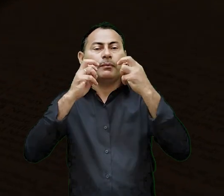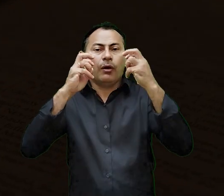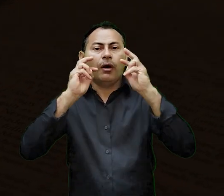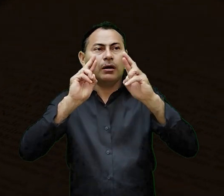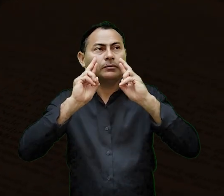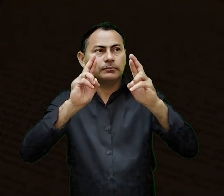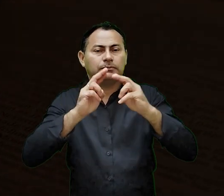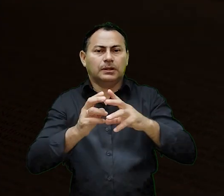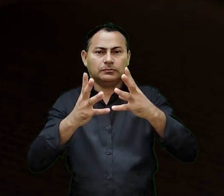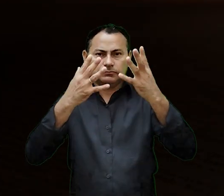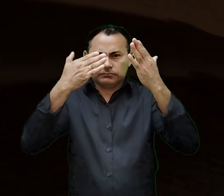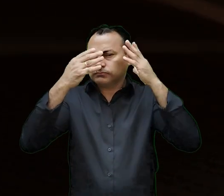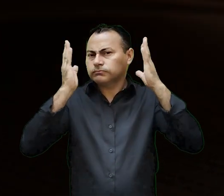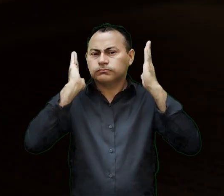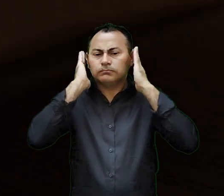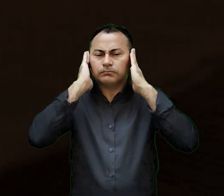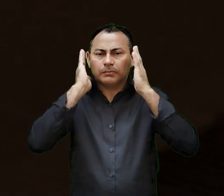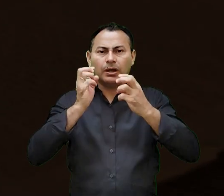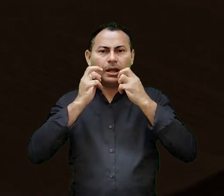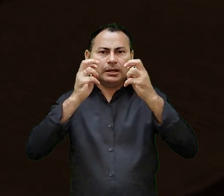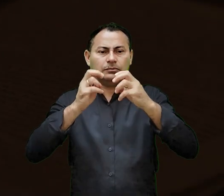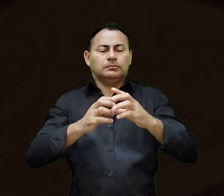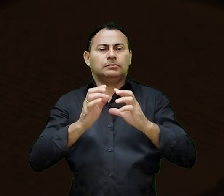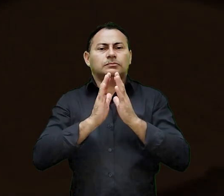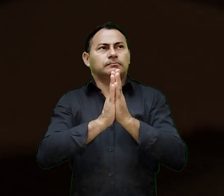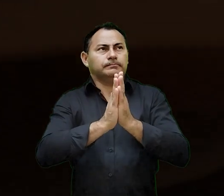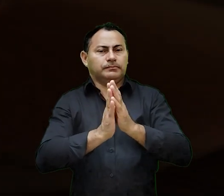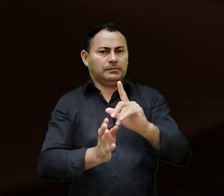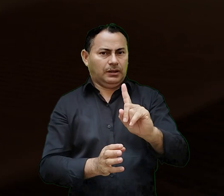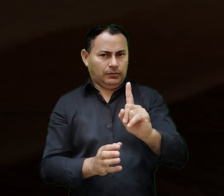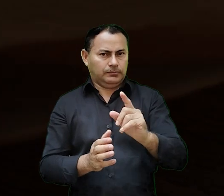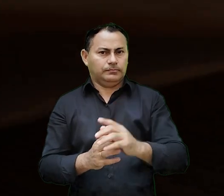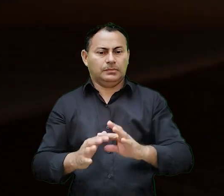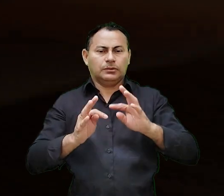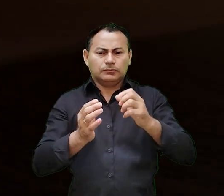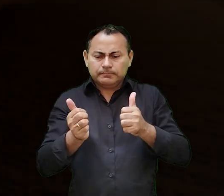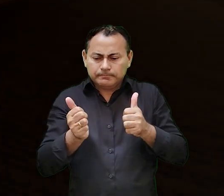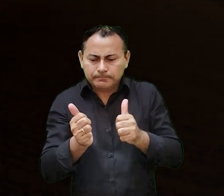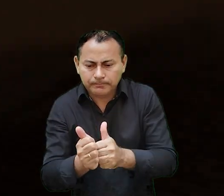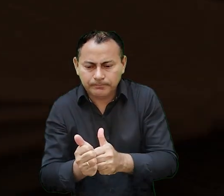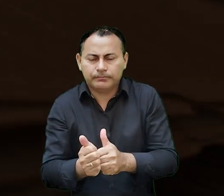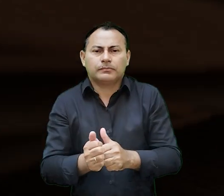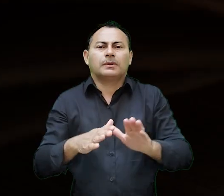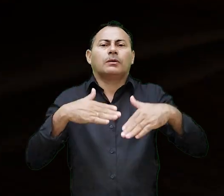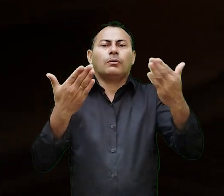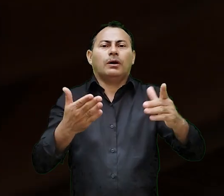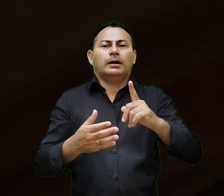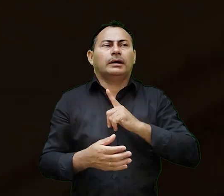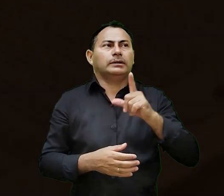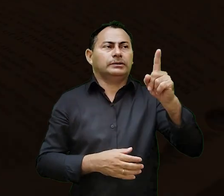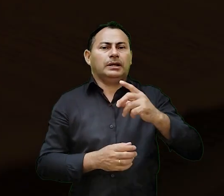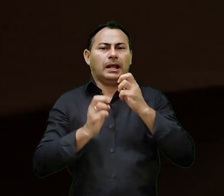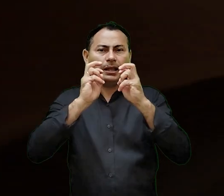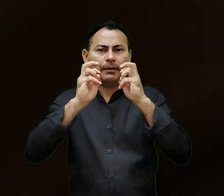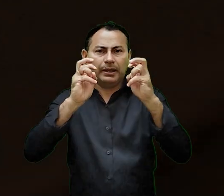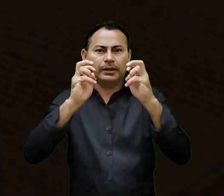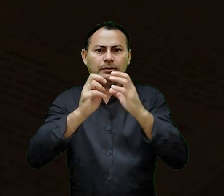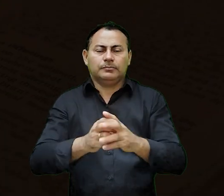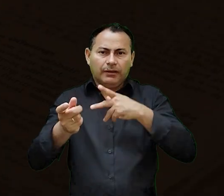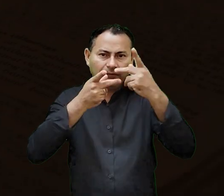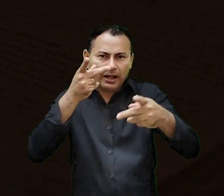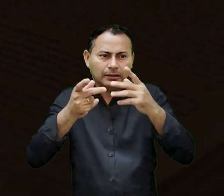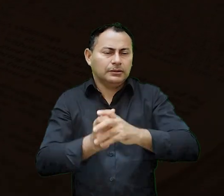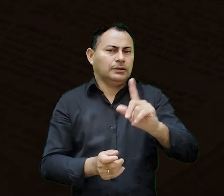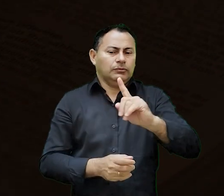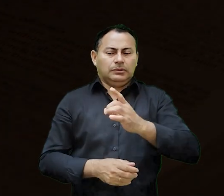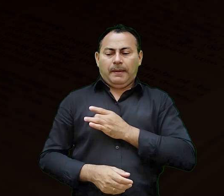clamor. Não feches os teus ouvidos aos meus gritos de socorro. Tu te aproximaste quando a ti clamei